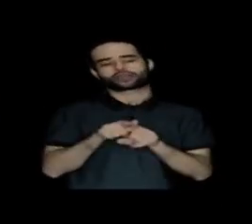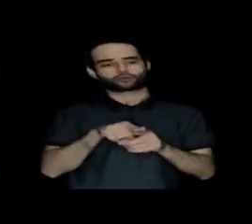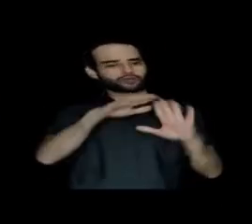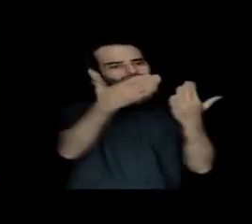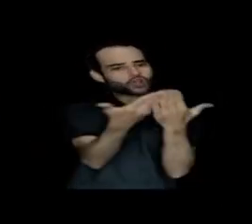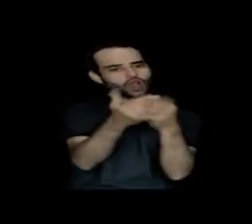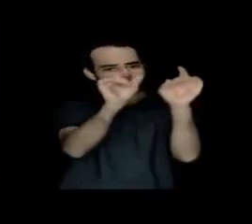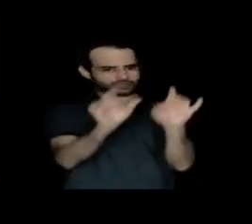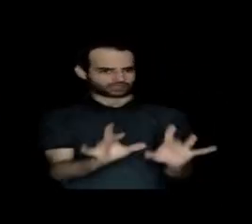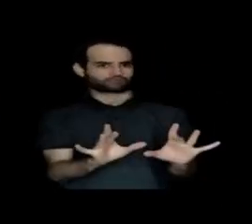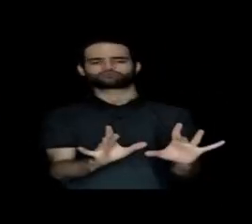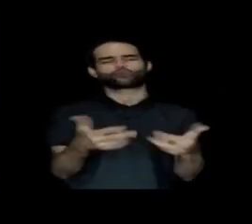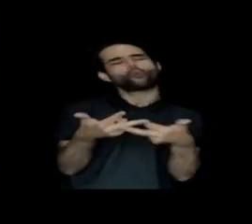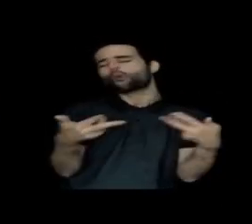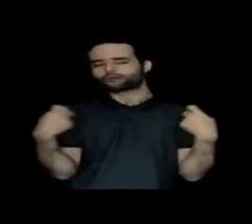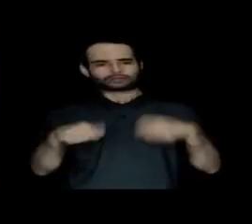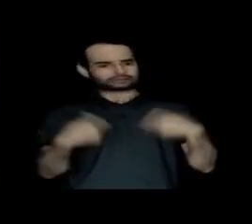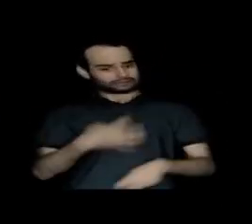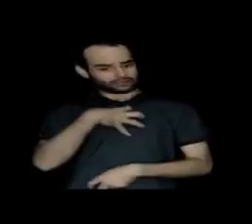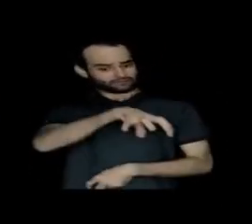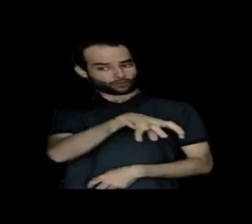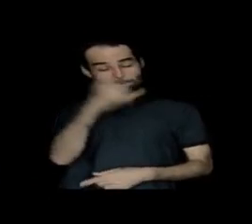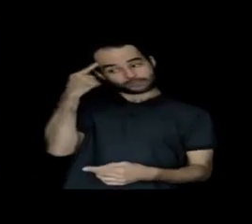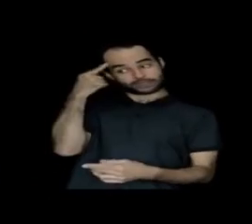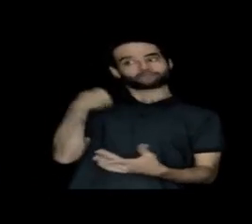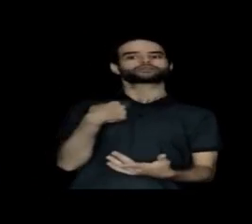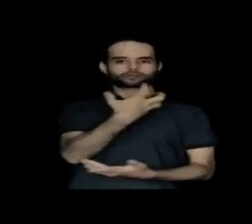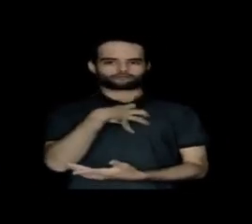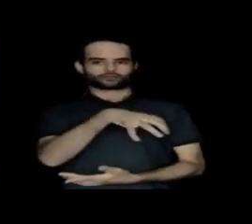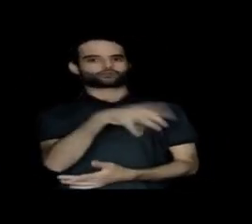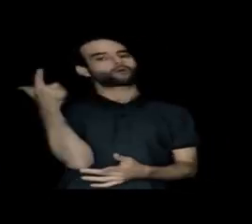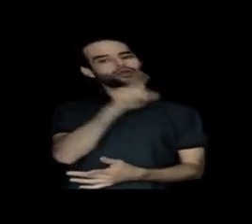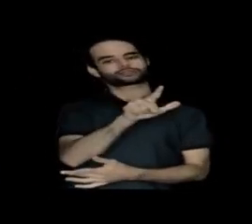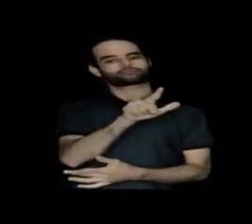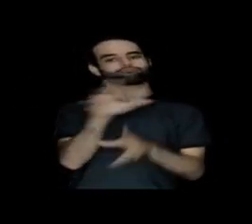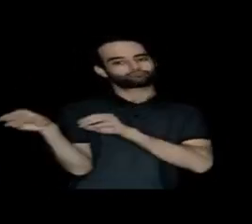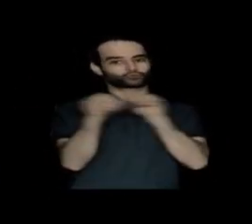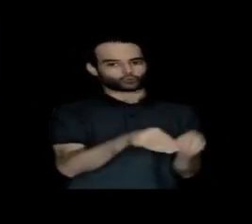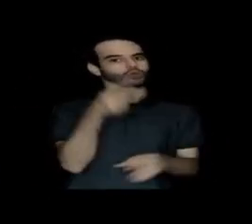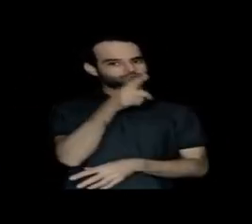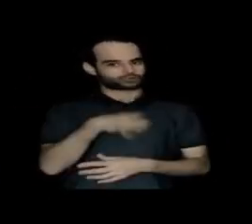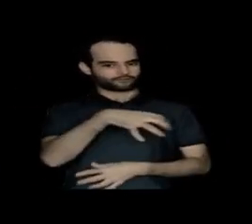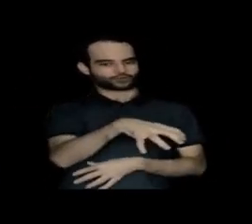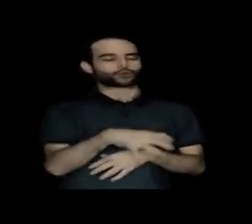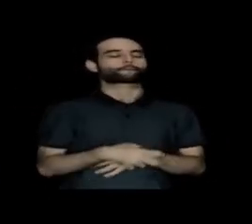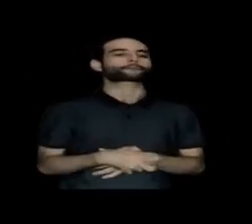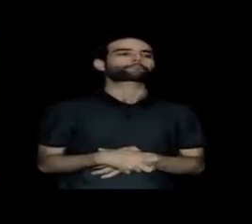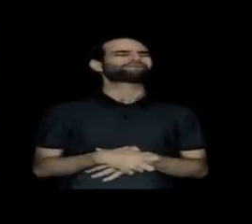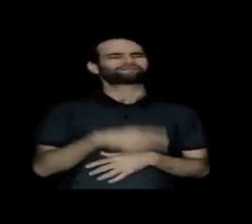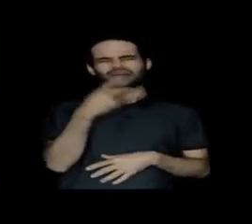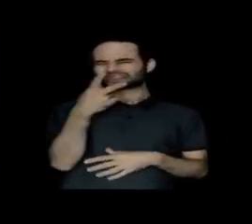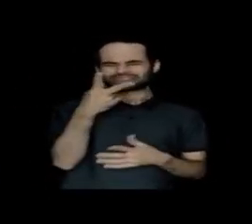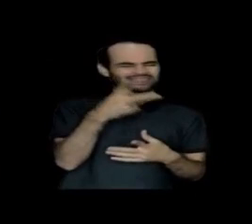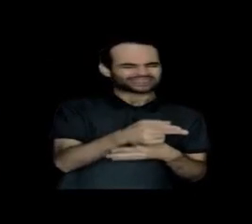para ela, o que fosse necessário. A gente acreditava que em Salvador a gente iria conseguir. Então nos mudamos